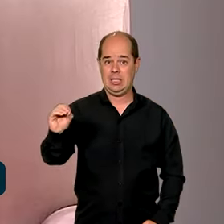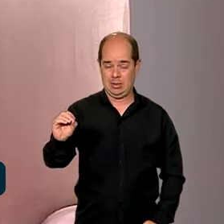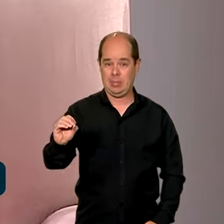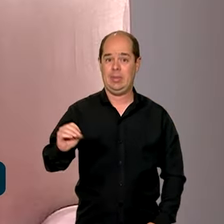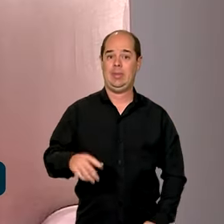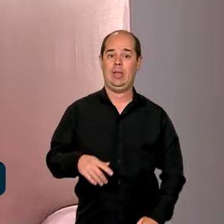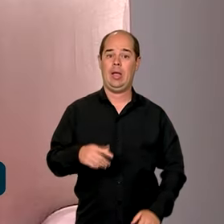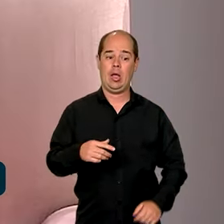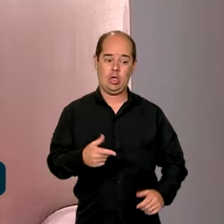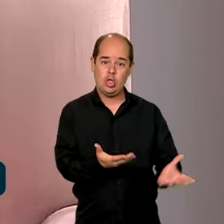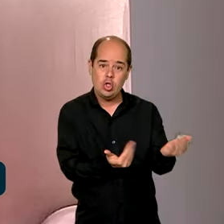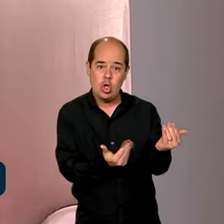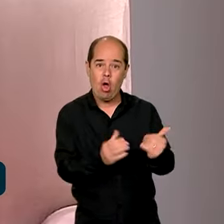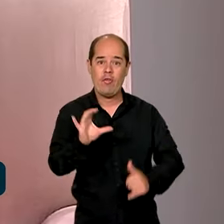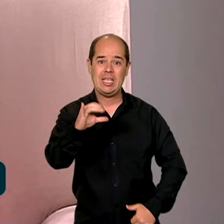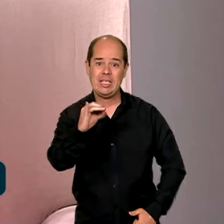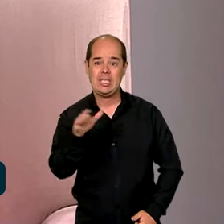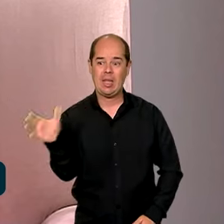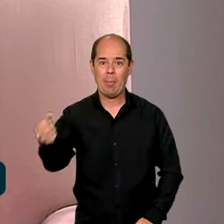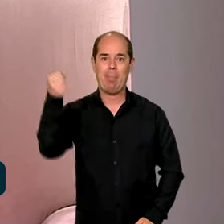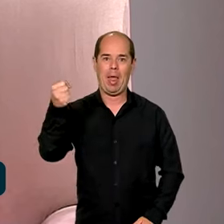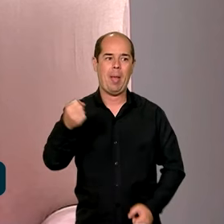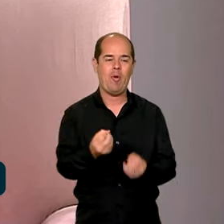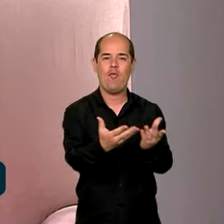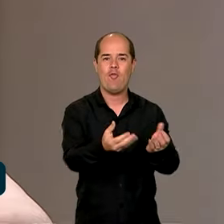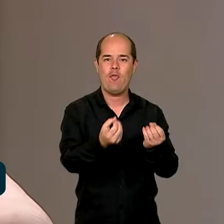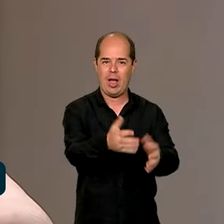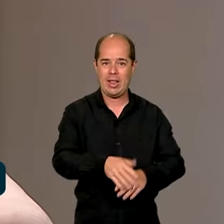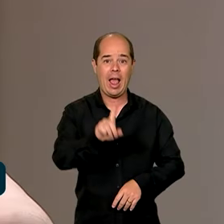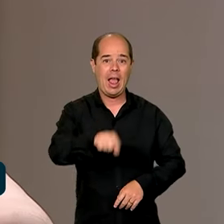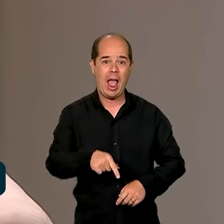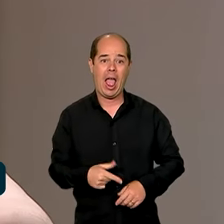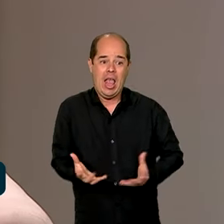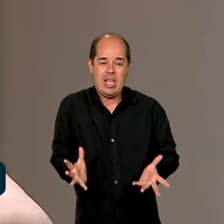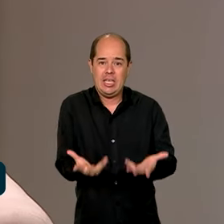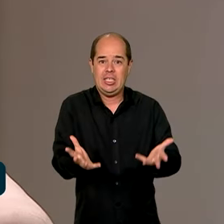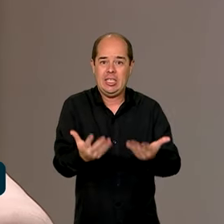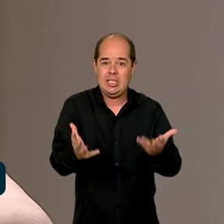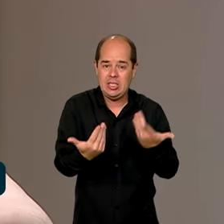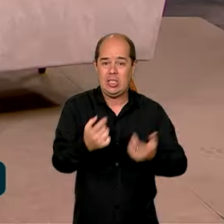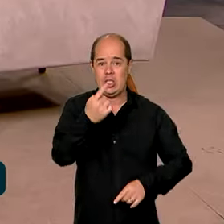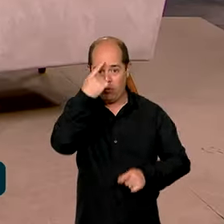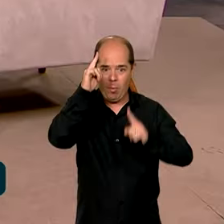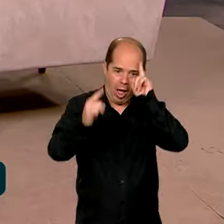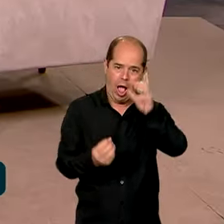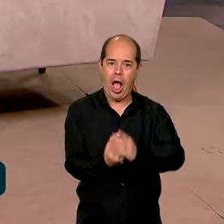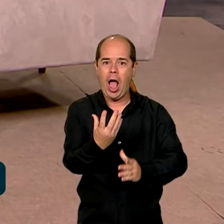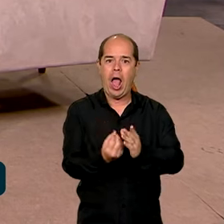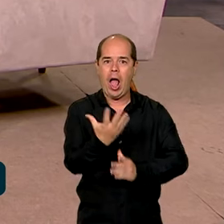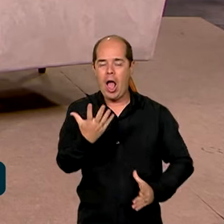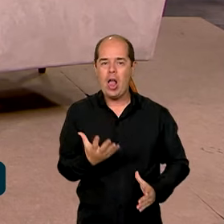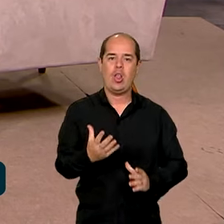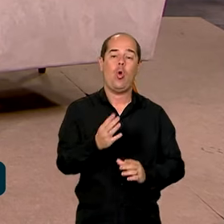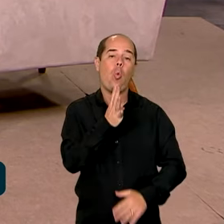um dos prêmios mais tradicionais nessa área de incentivo à produção do conhecimento científico pelos jovens. Qual